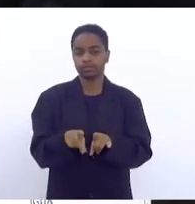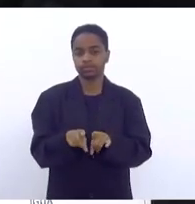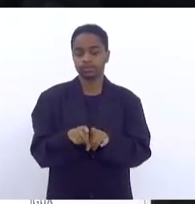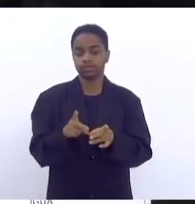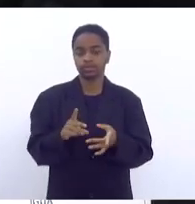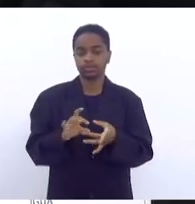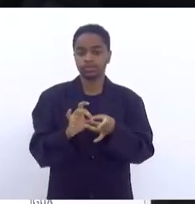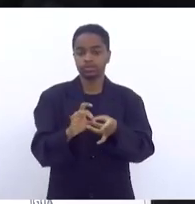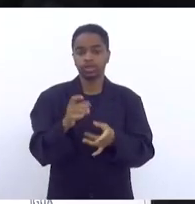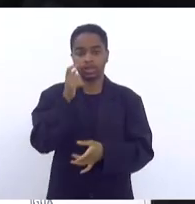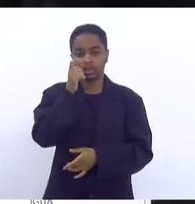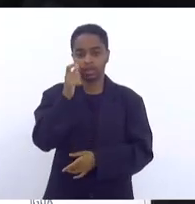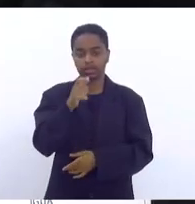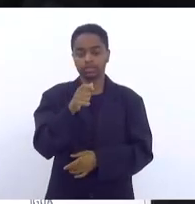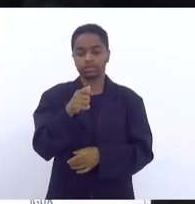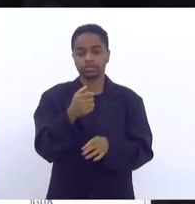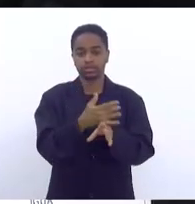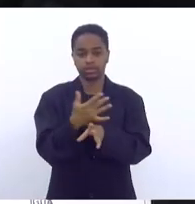expansão Urbana